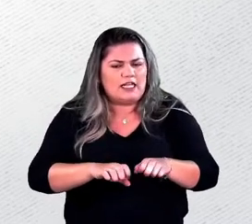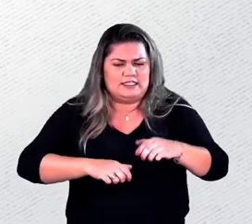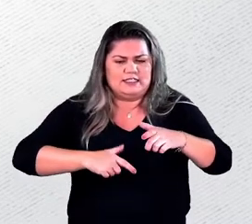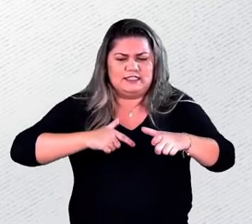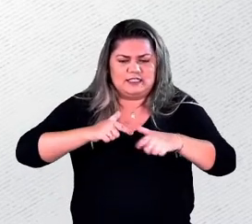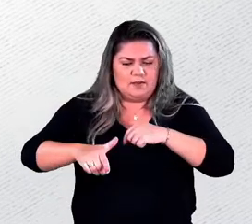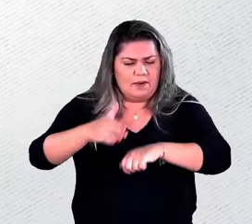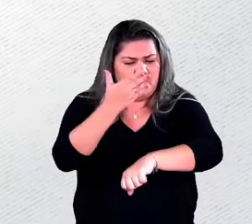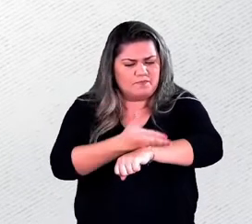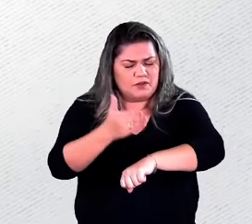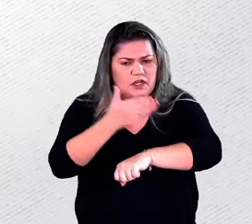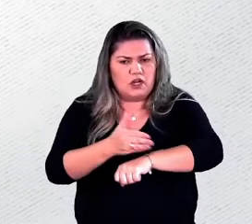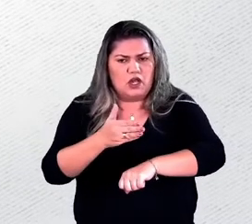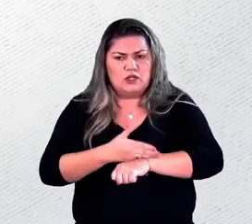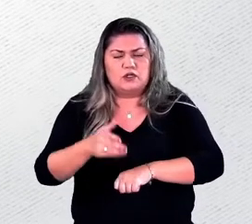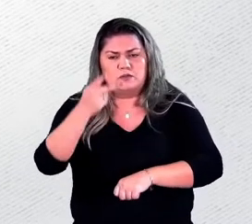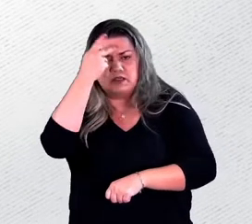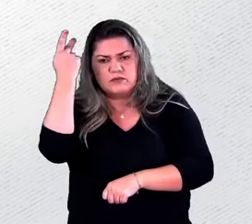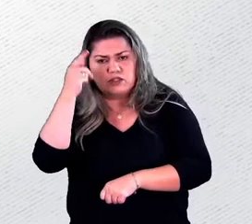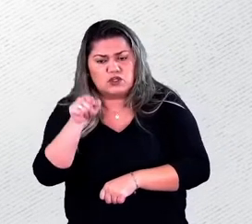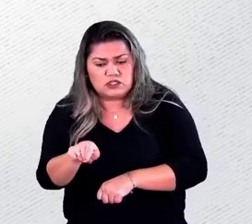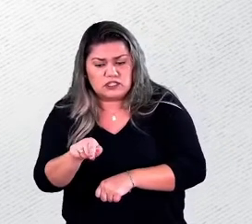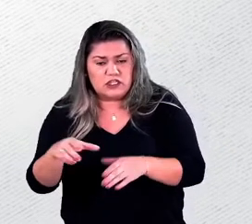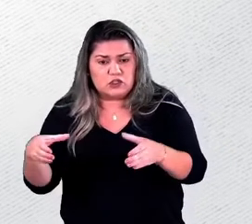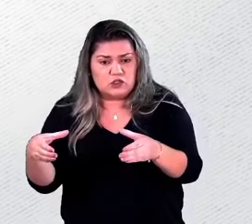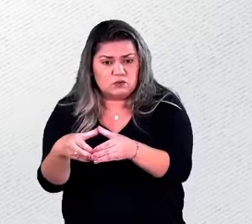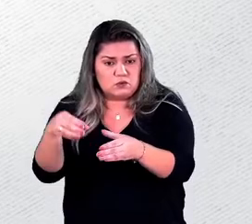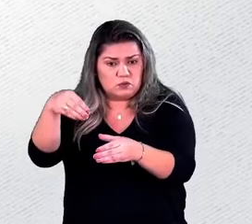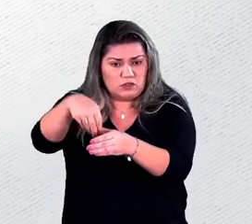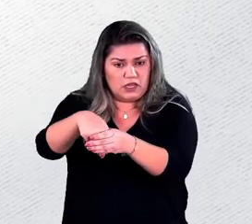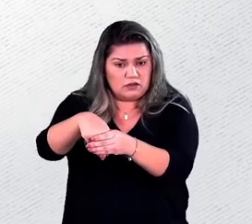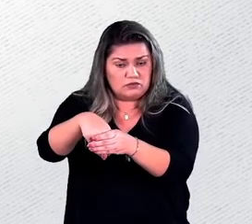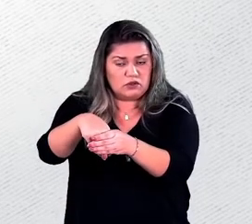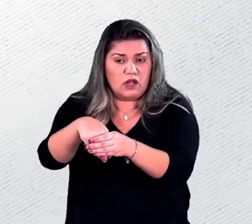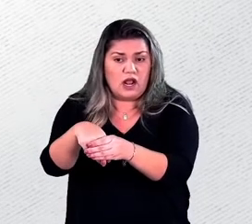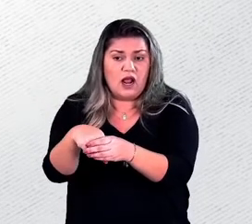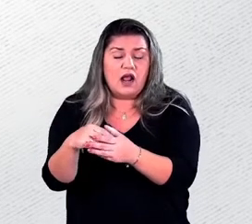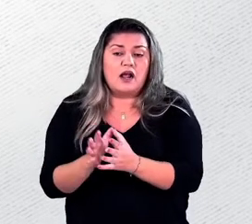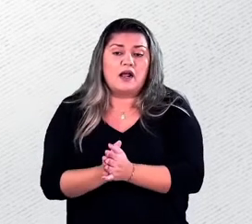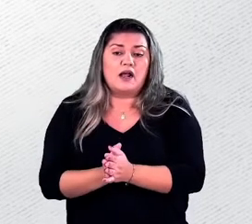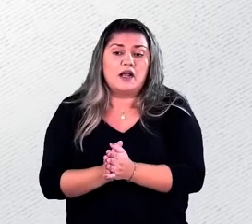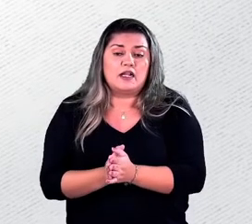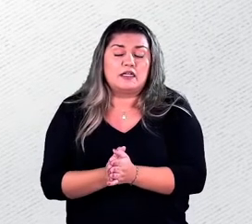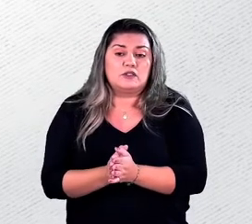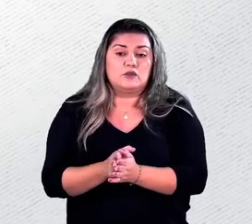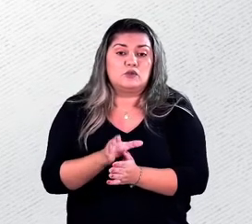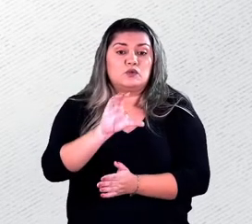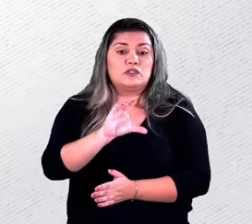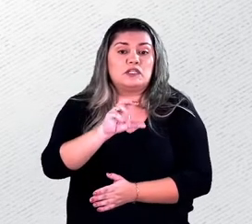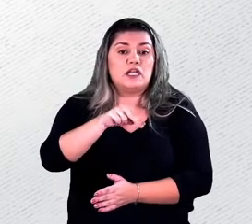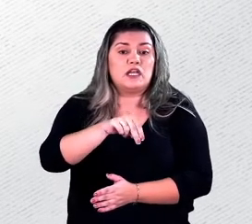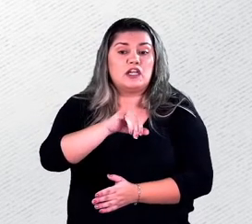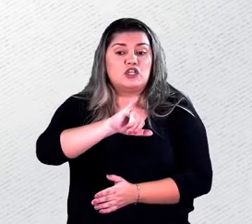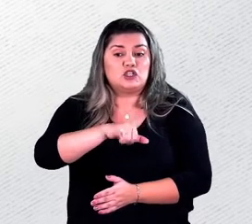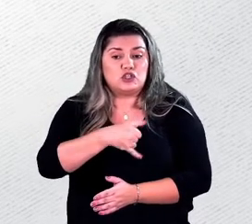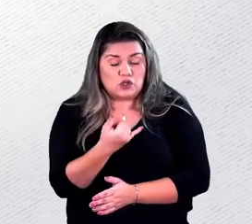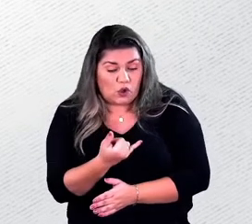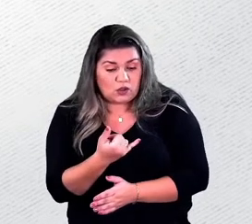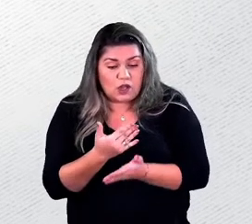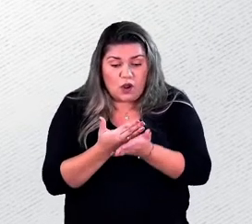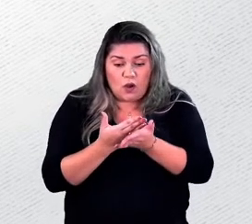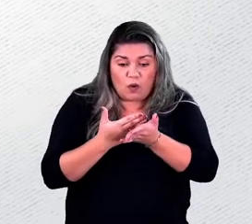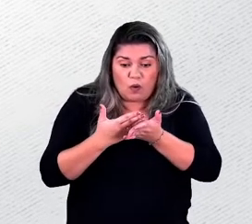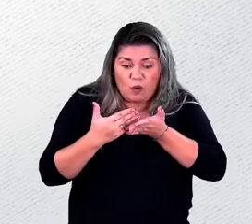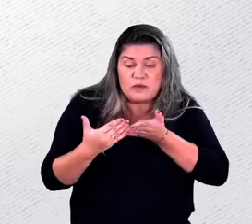seus membros então o CNJ ele de maneira Pioneira e até surpreendente porque em